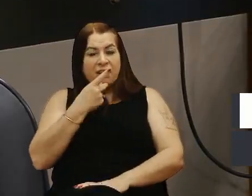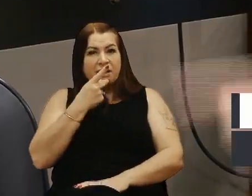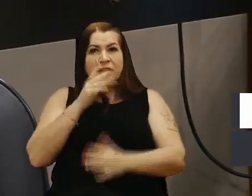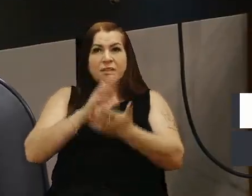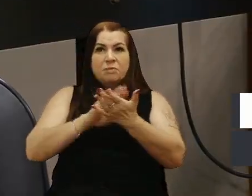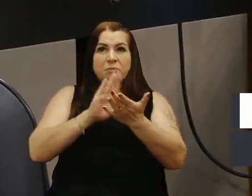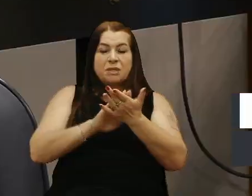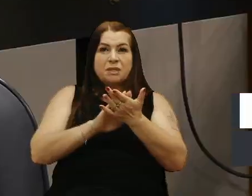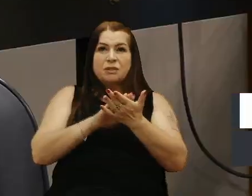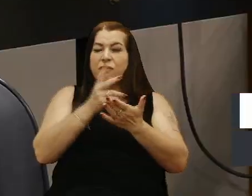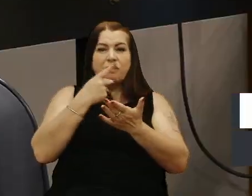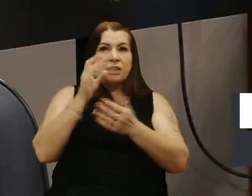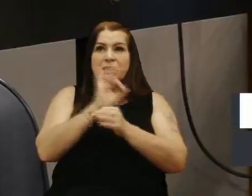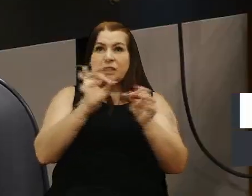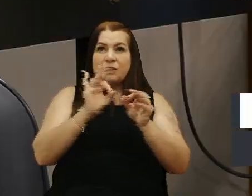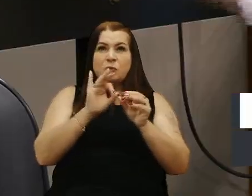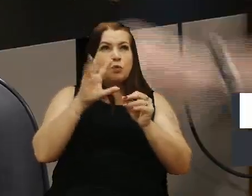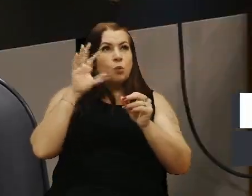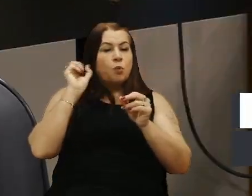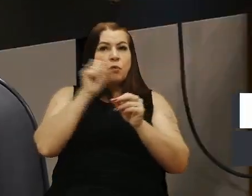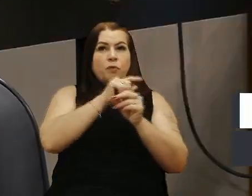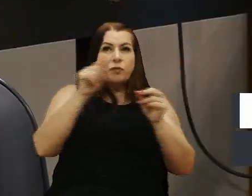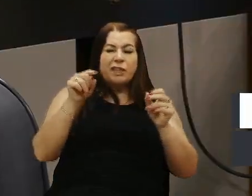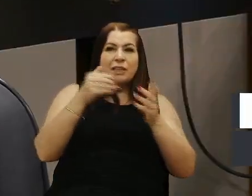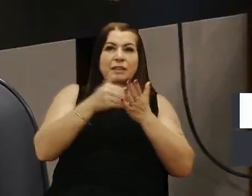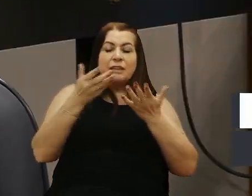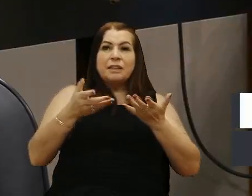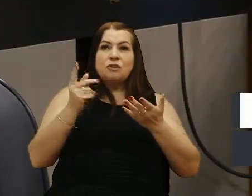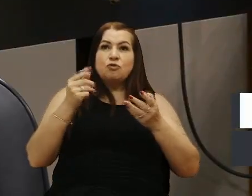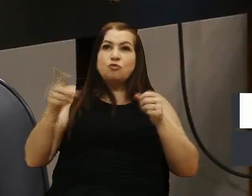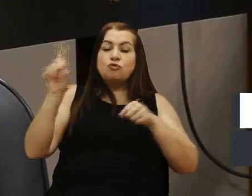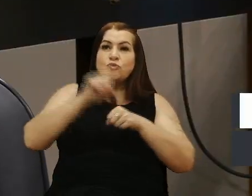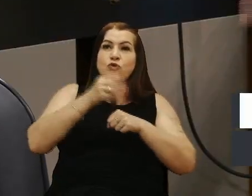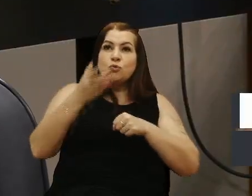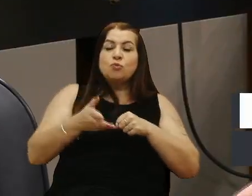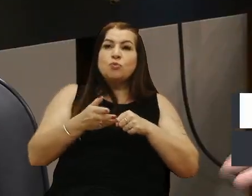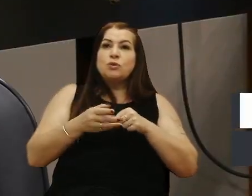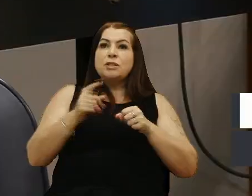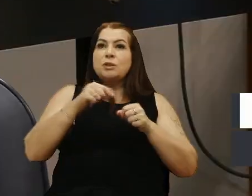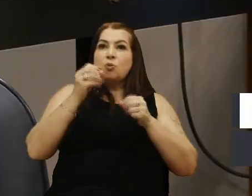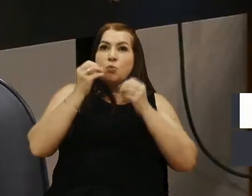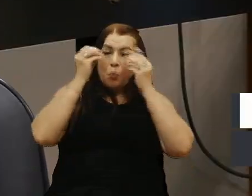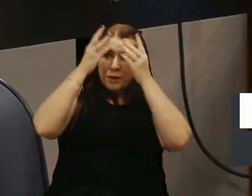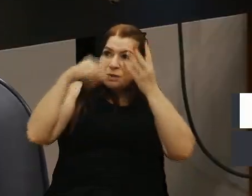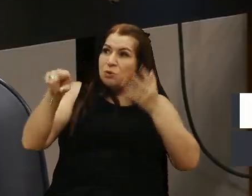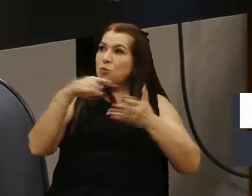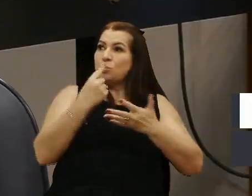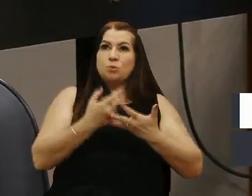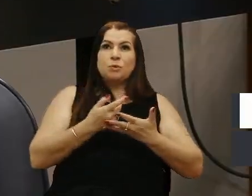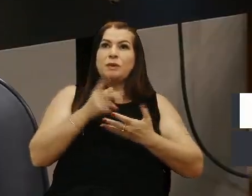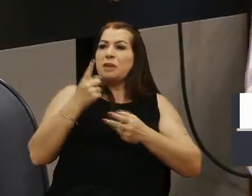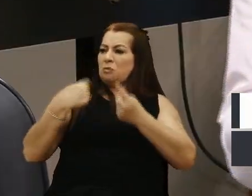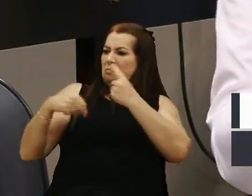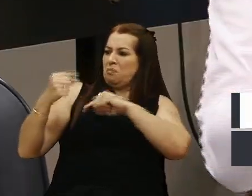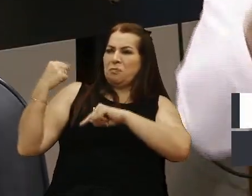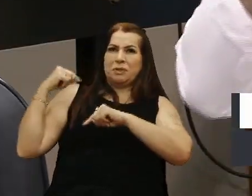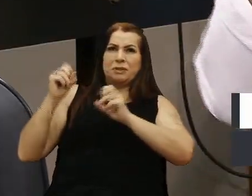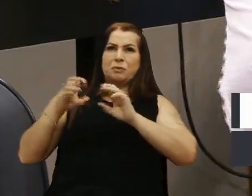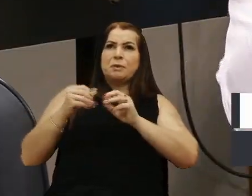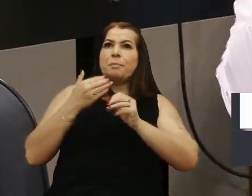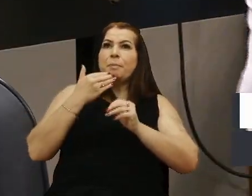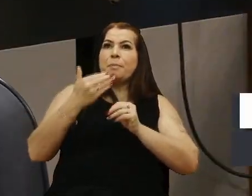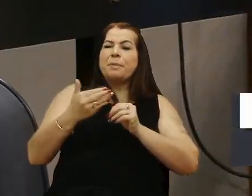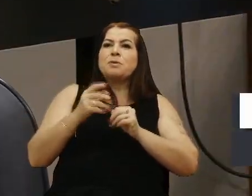na audiência pública. Eu não falei nada, eu fiquei só ouvindo, até chegar o dia de hoje e eu tomar conhecimento de toda a situação e ver que é um retrocesso. Eu peço